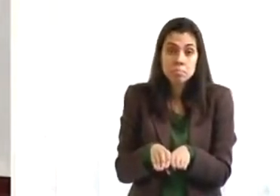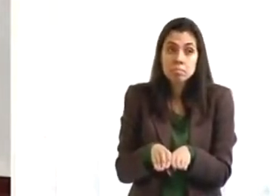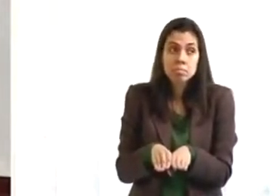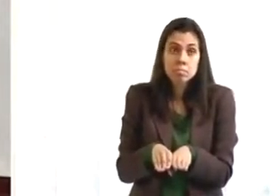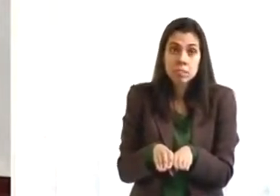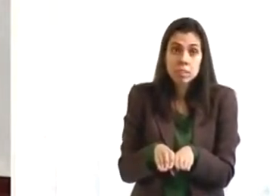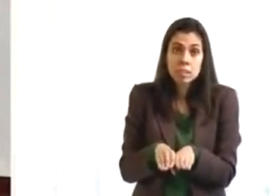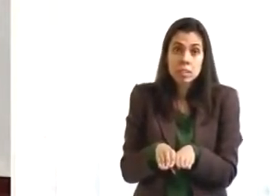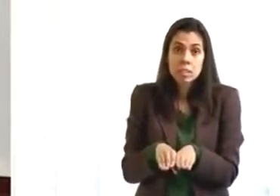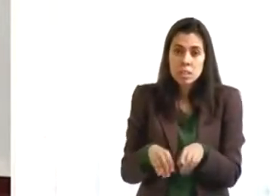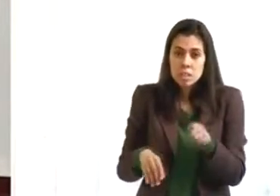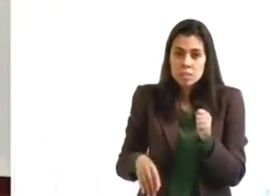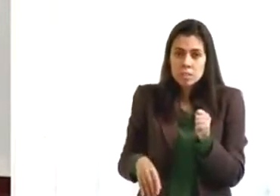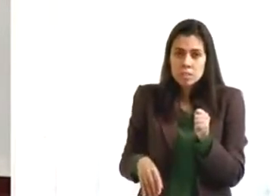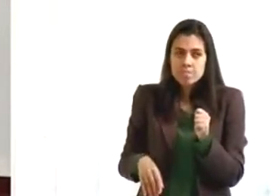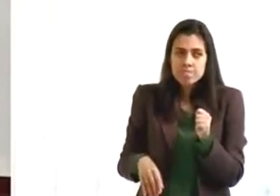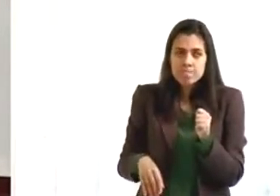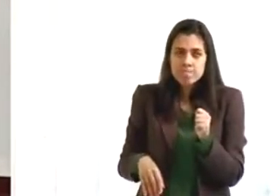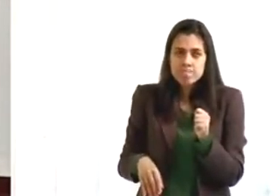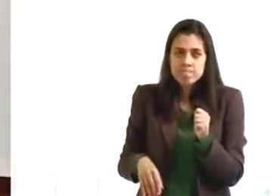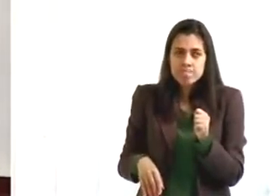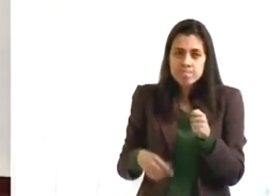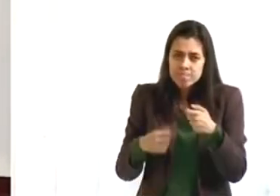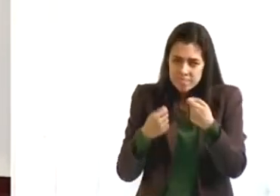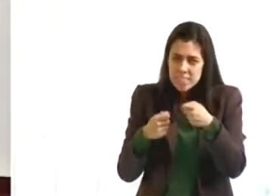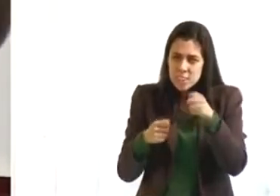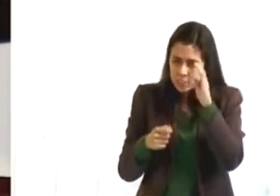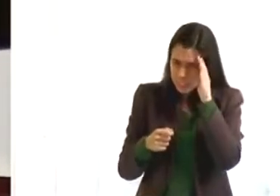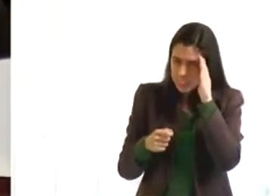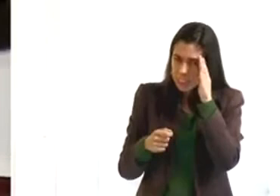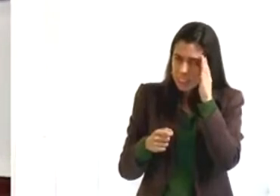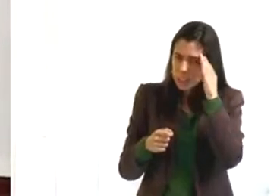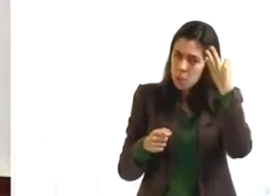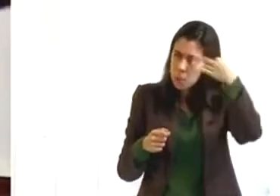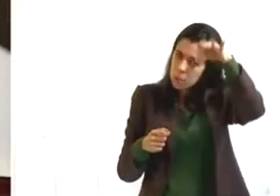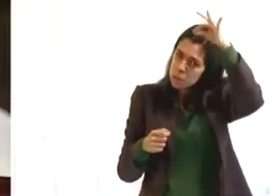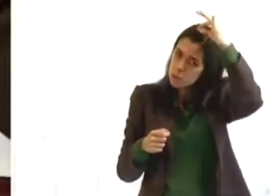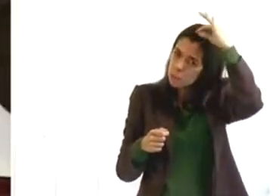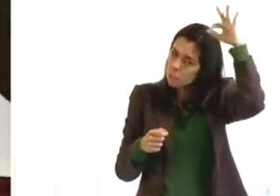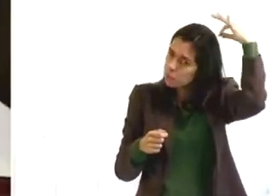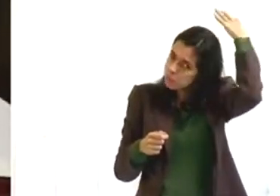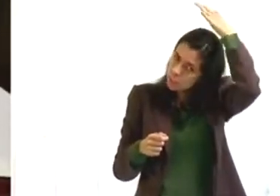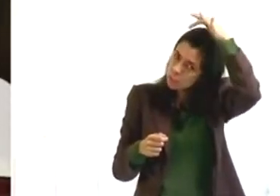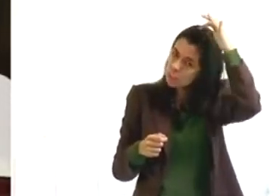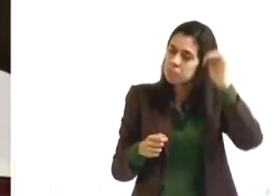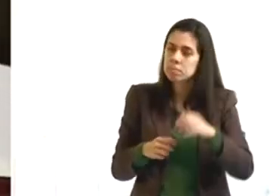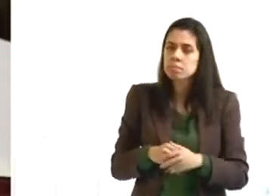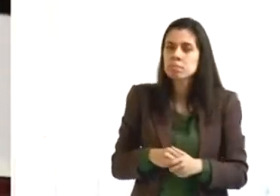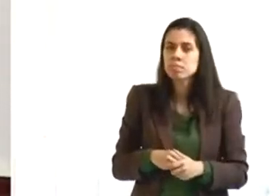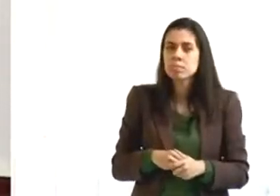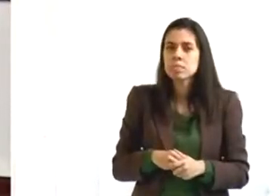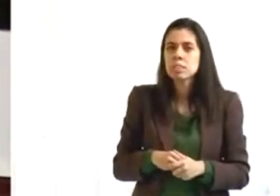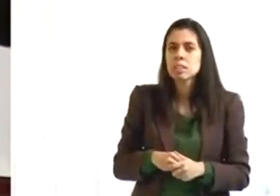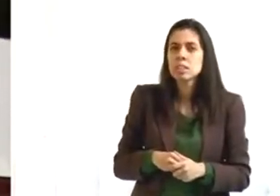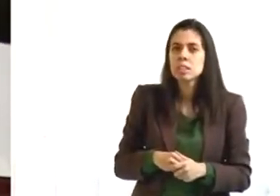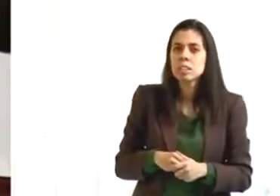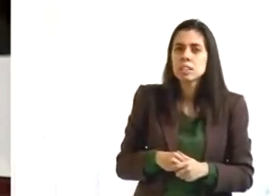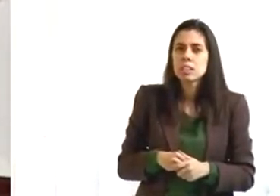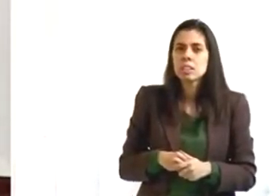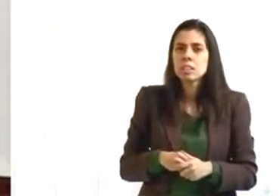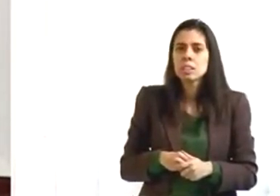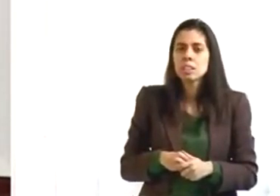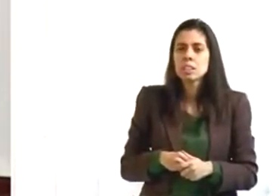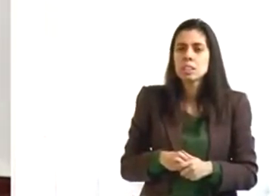a sensibilidade e o discernimento para perceber que às vezes você poderá estar num determinado lugar, você nem imagina,